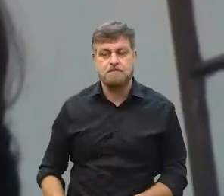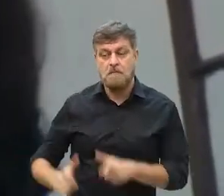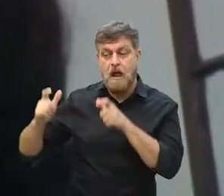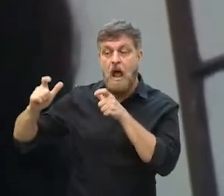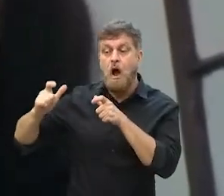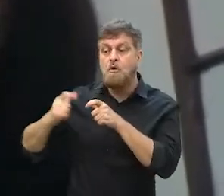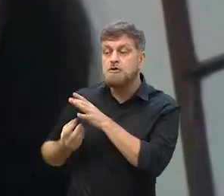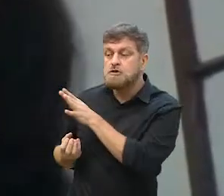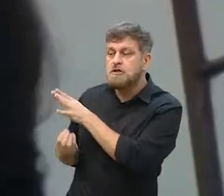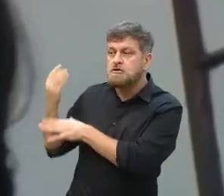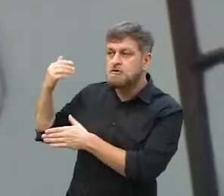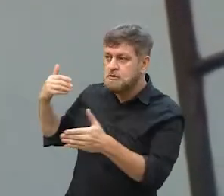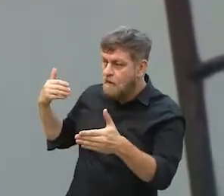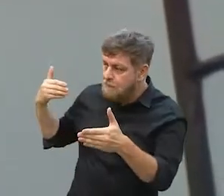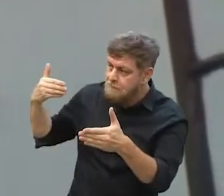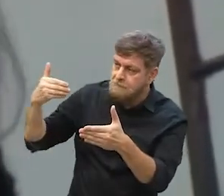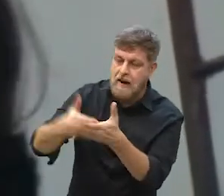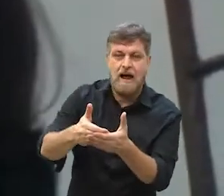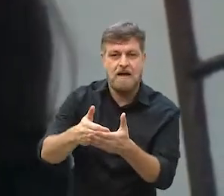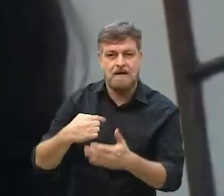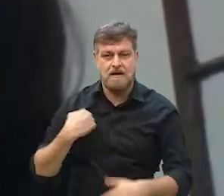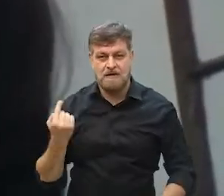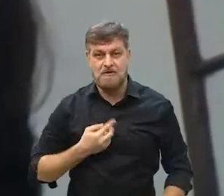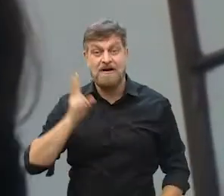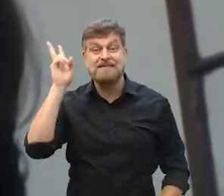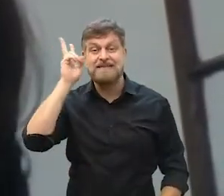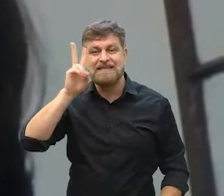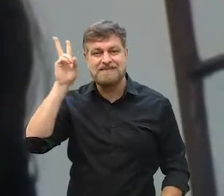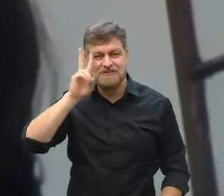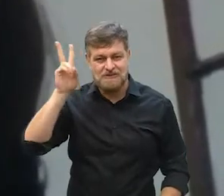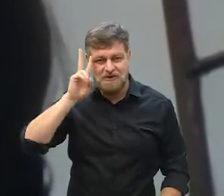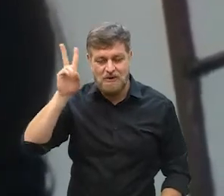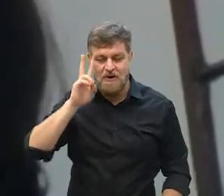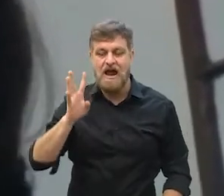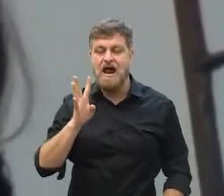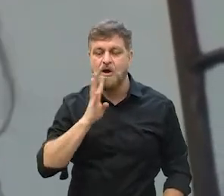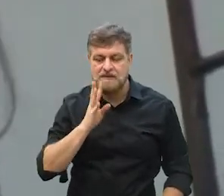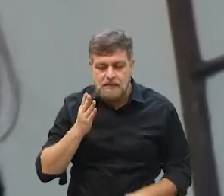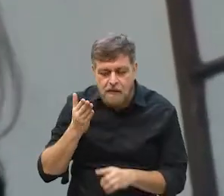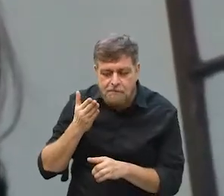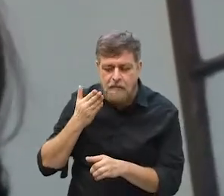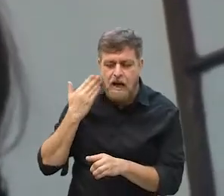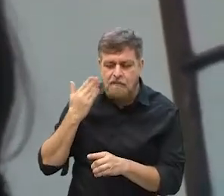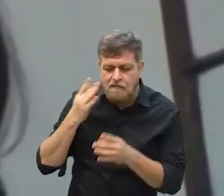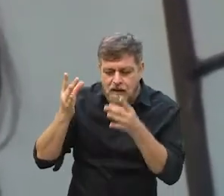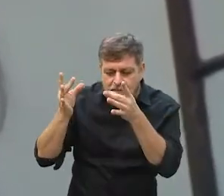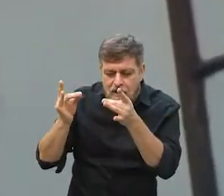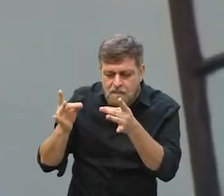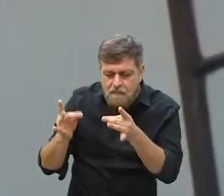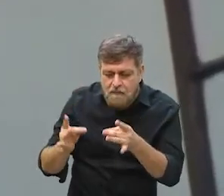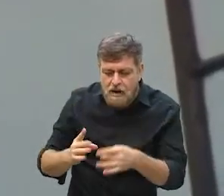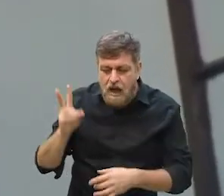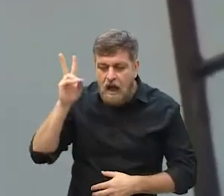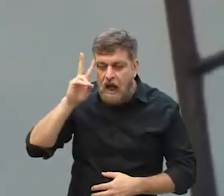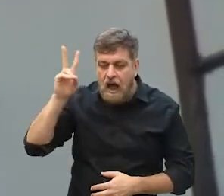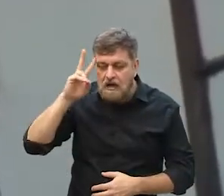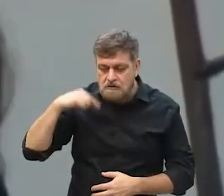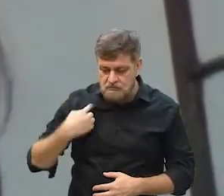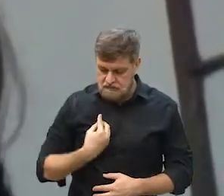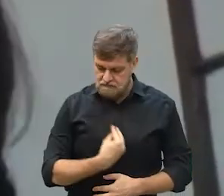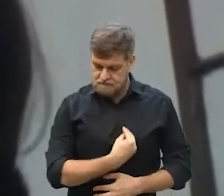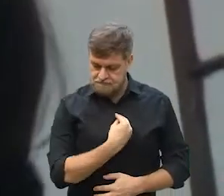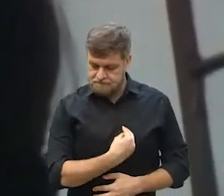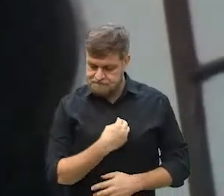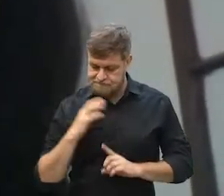nós viemos, assim dizendo, né? Então, a nossa história e conhecer como que essa história nos formou. Eu